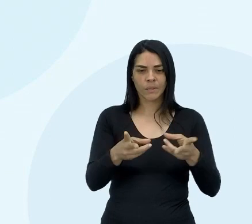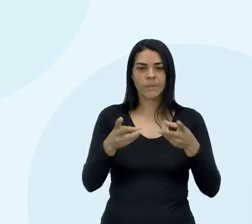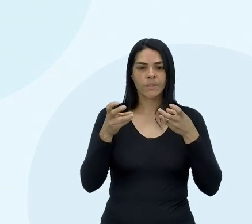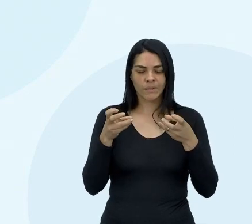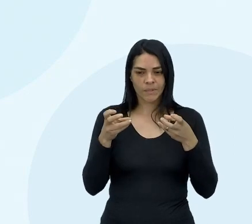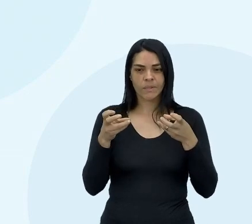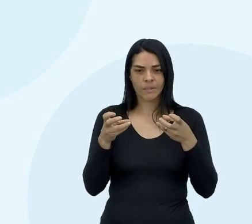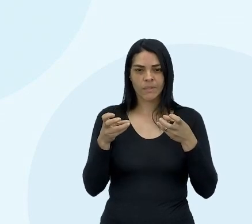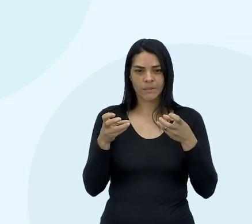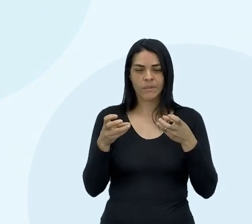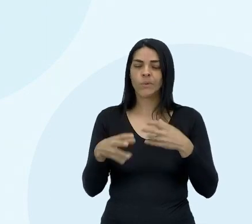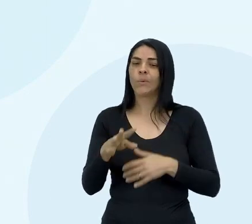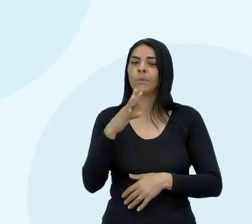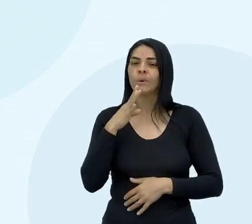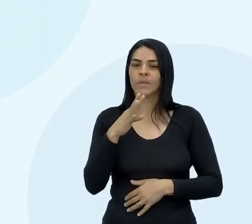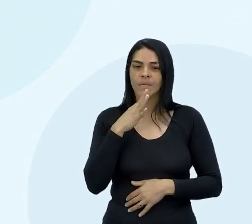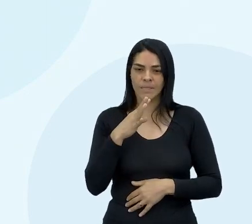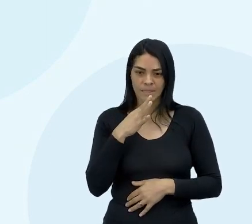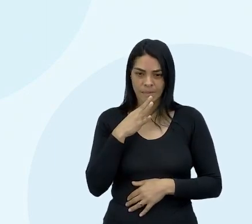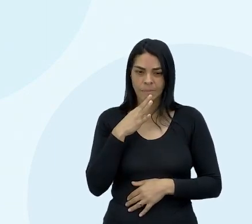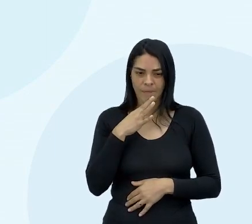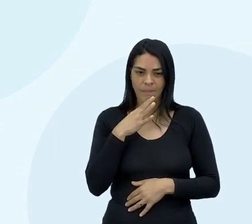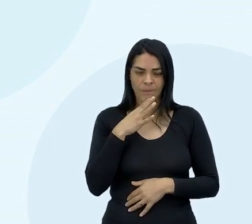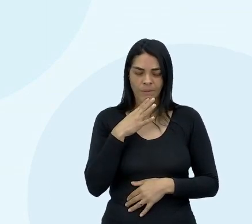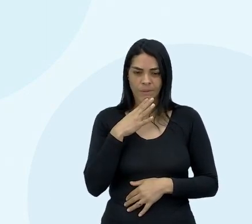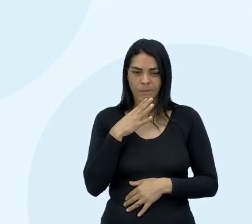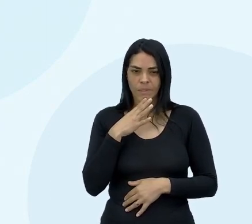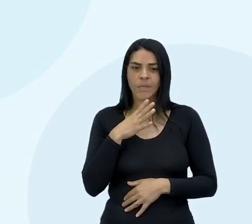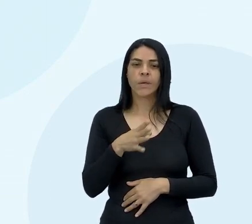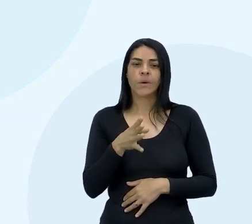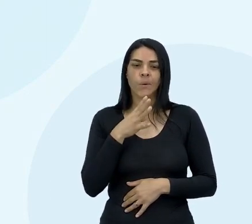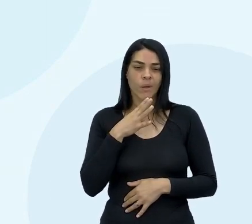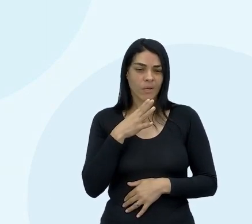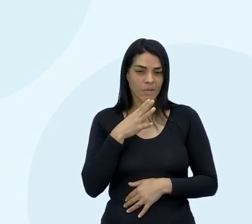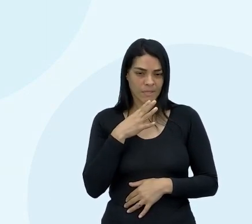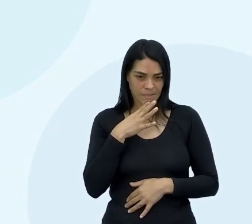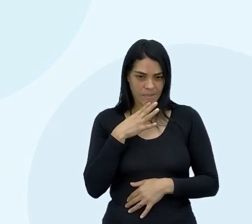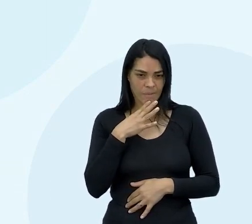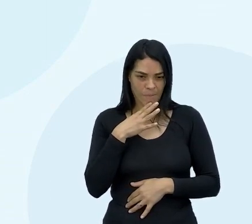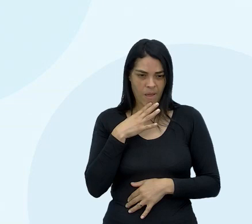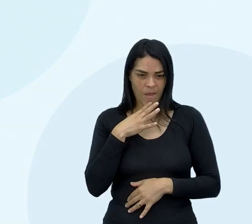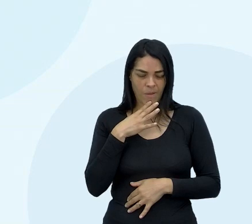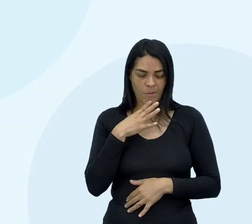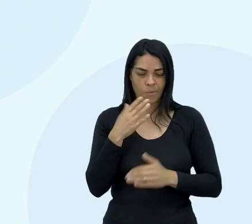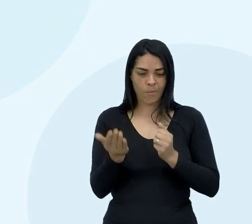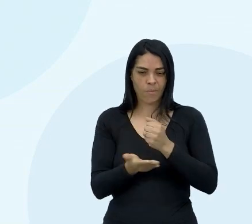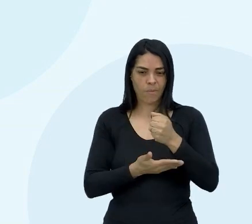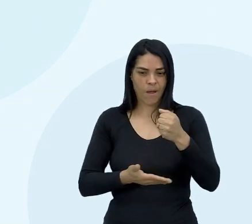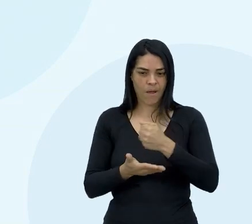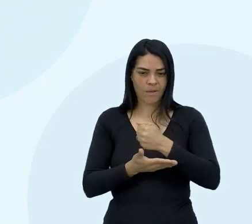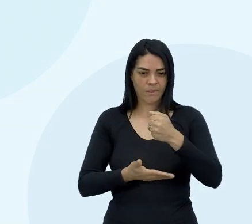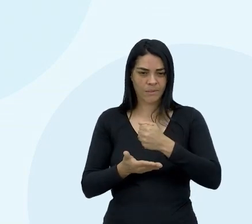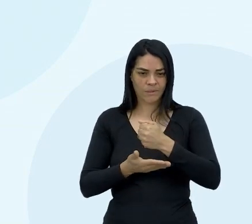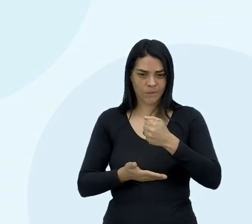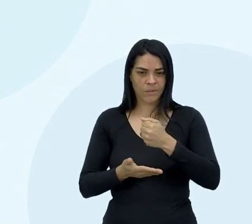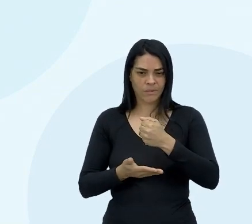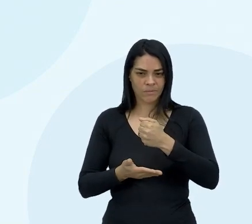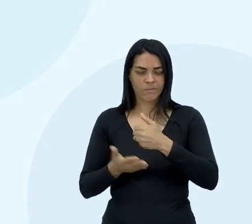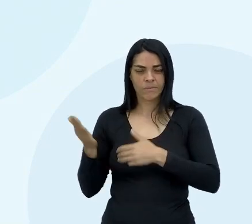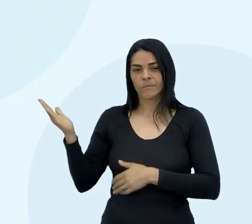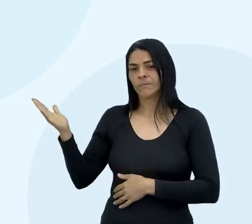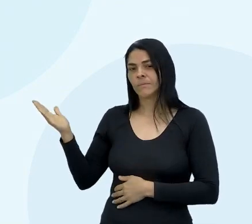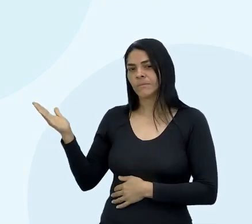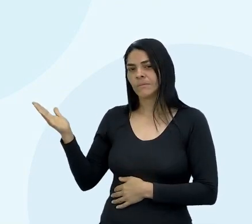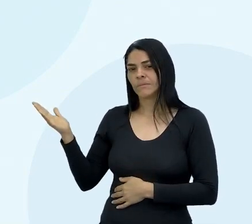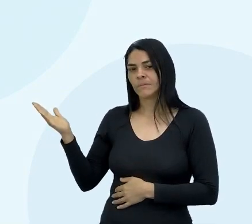ó. Conhecimentos, cadê minha caneta aqui, ó? Conhecimentos básicos, ó. Tá aqui, ó.